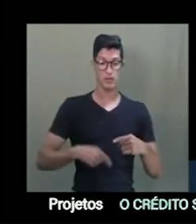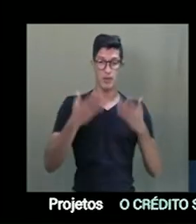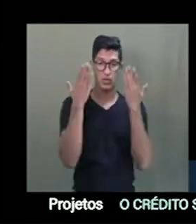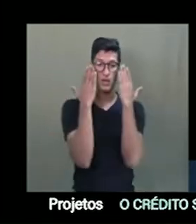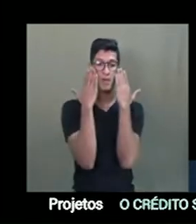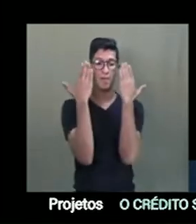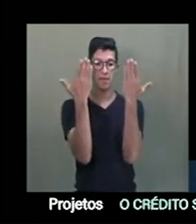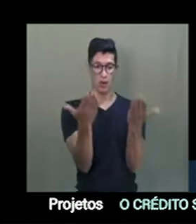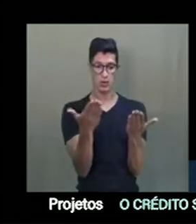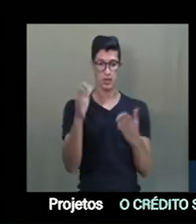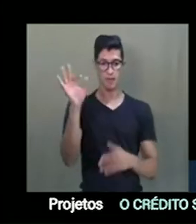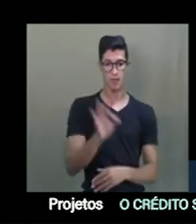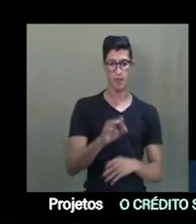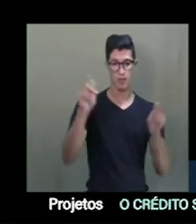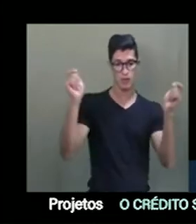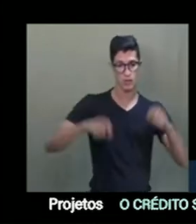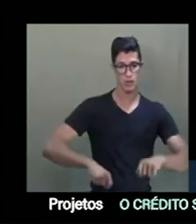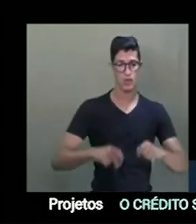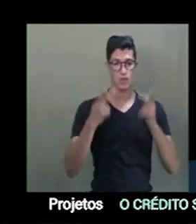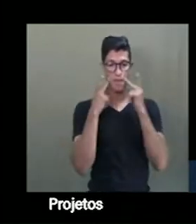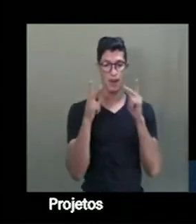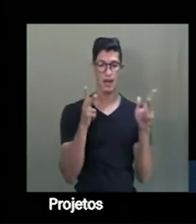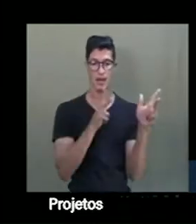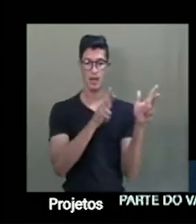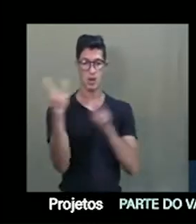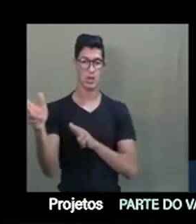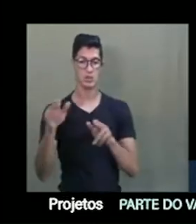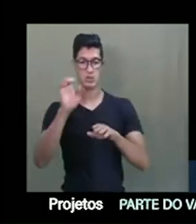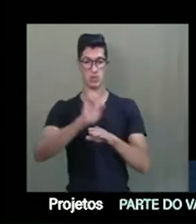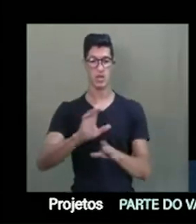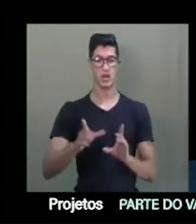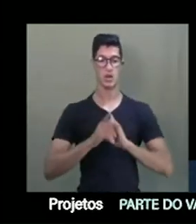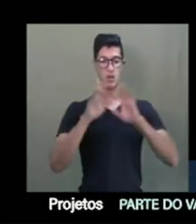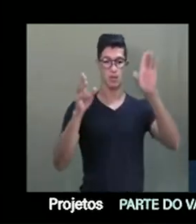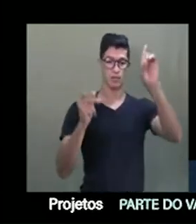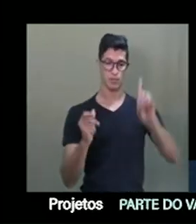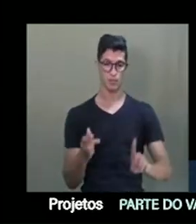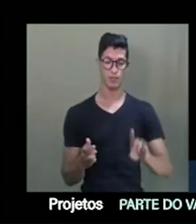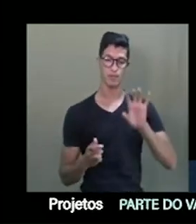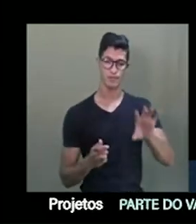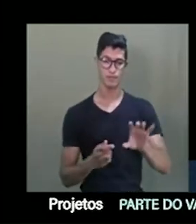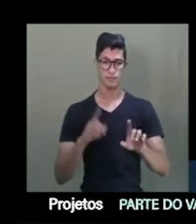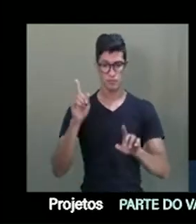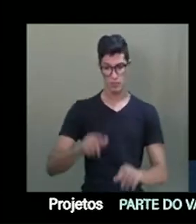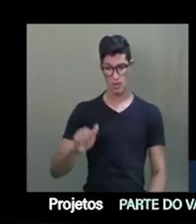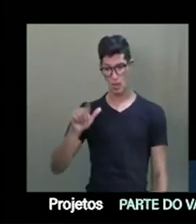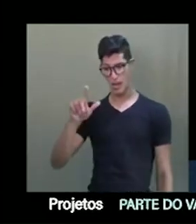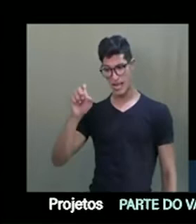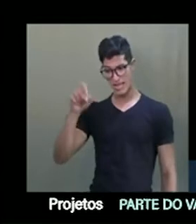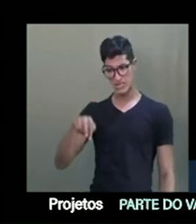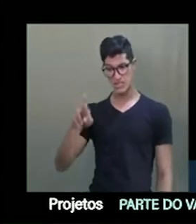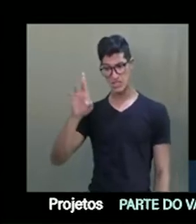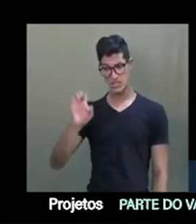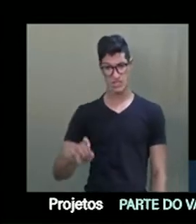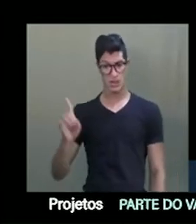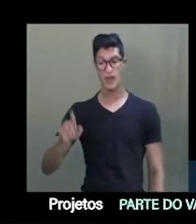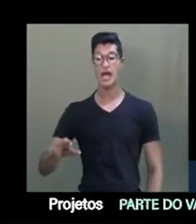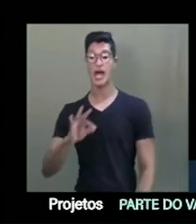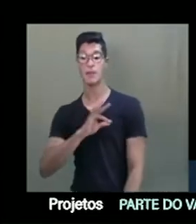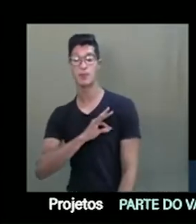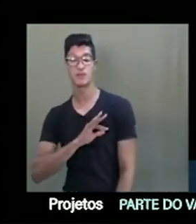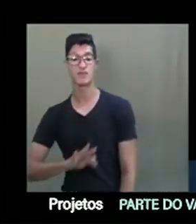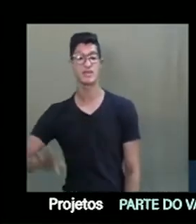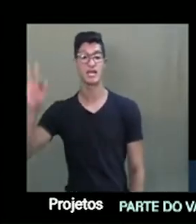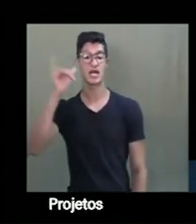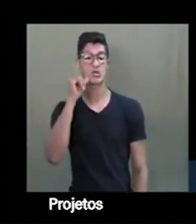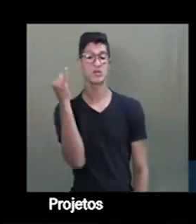expostas e proporcionar condições para a ruptura do Estado Democrático de Direito. Isso não é o Alexandre Moraes, não. É a Polícia Federal